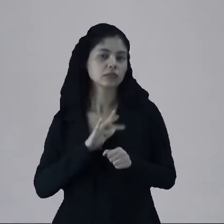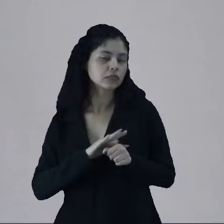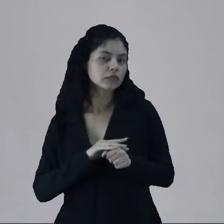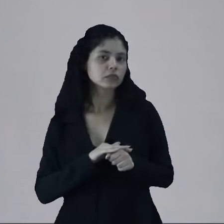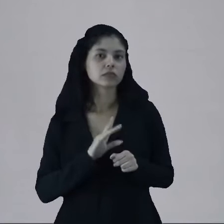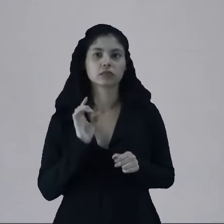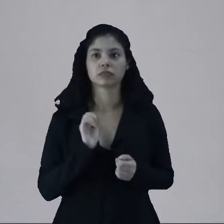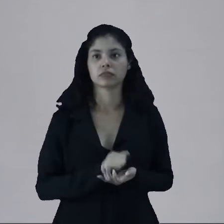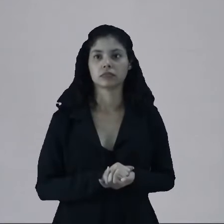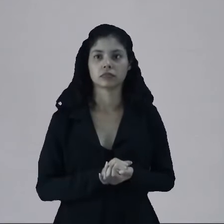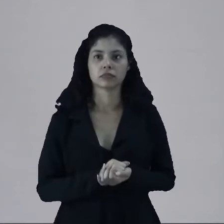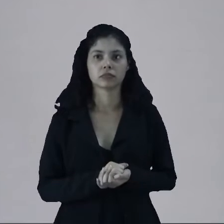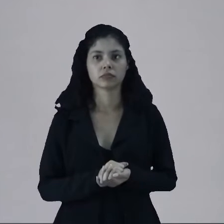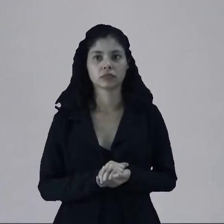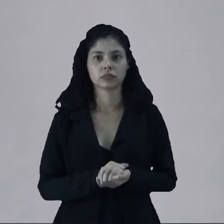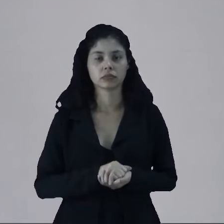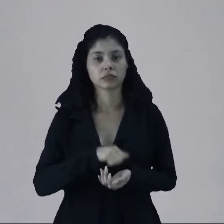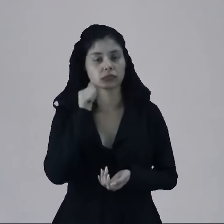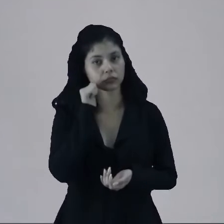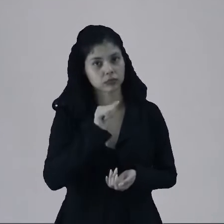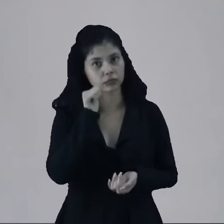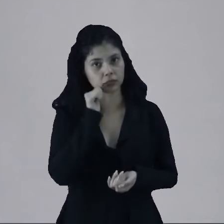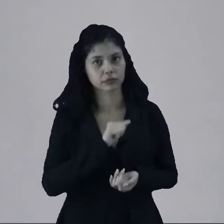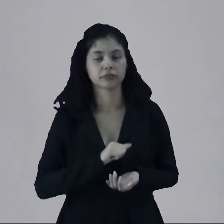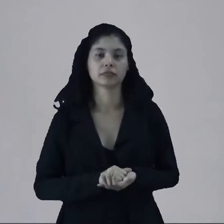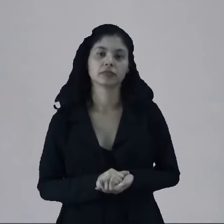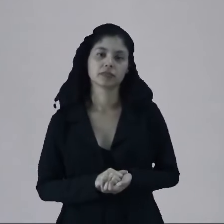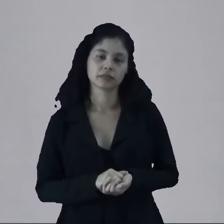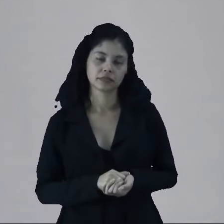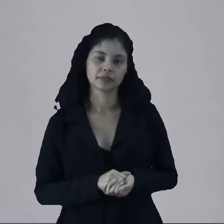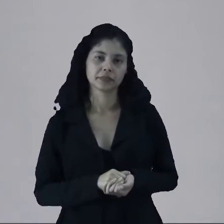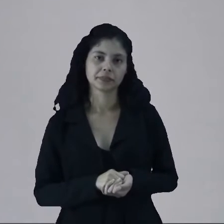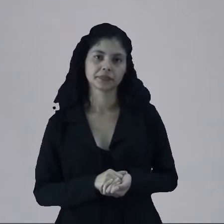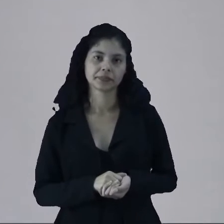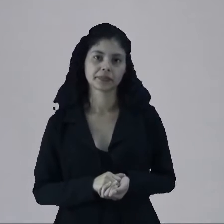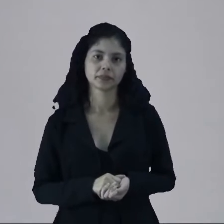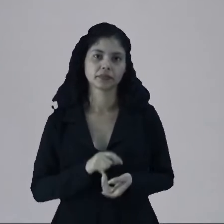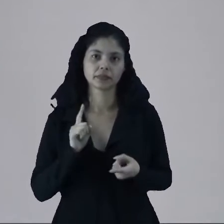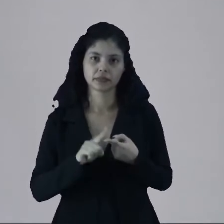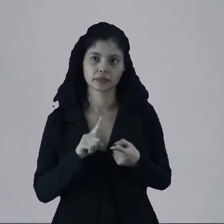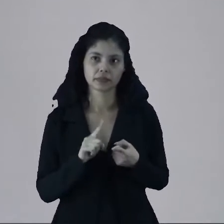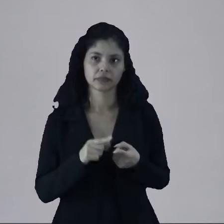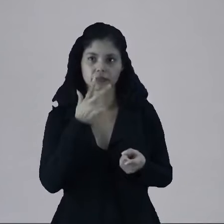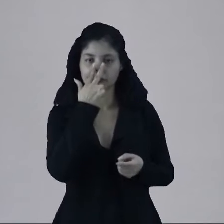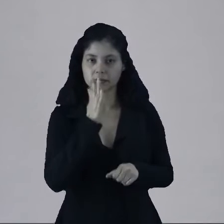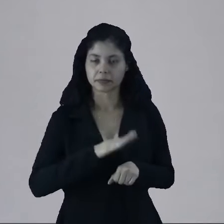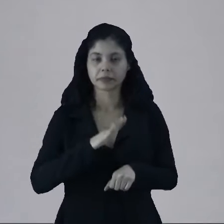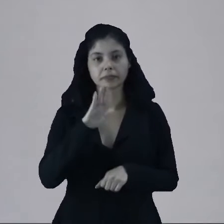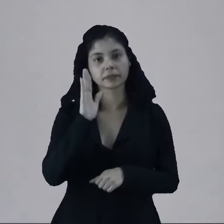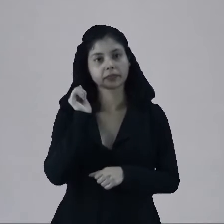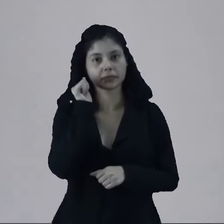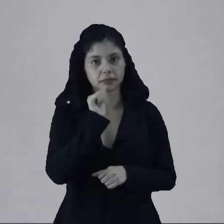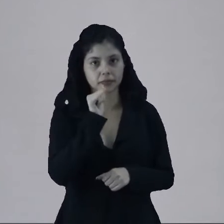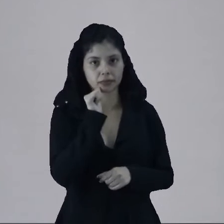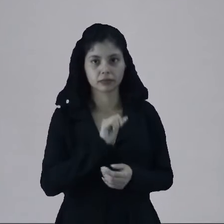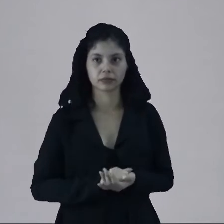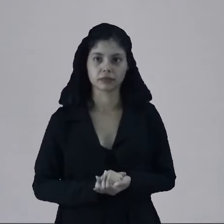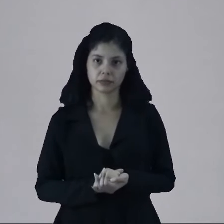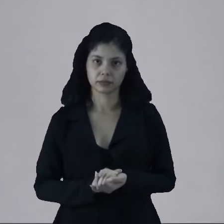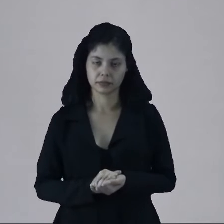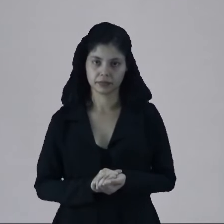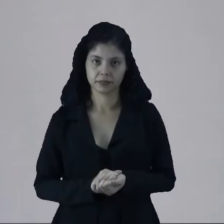doença relacionada ao sexo, no caso, no aparecimento das mulheres, porque eu tenho mais mulheres e mais